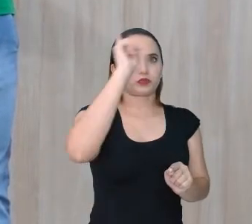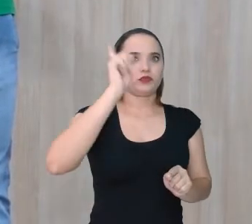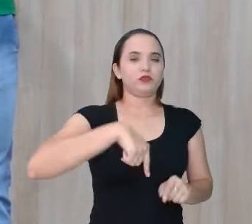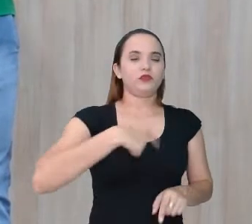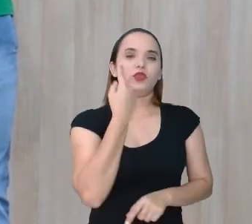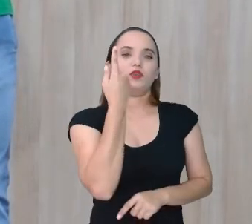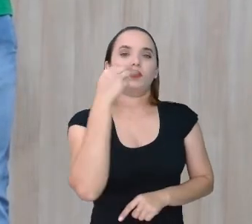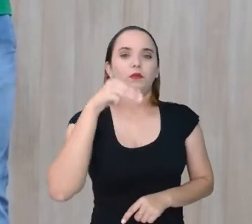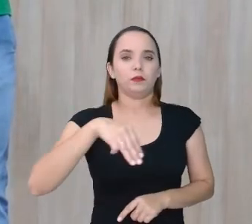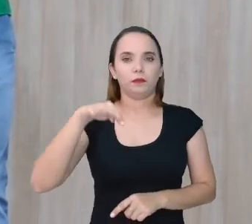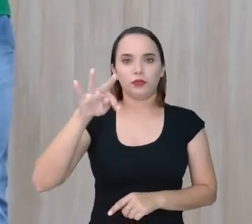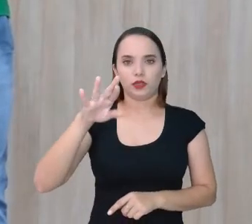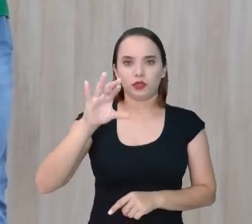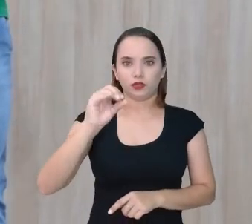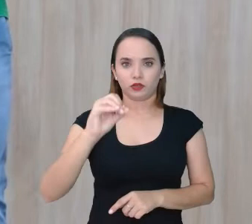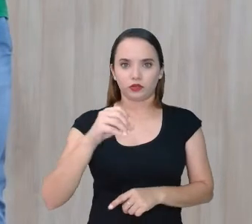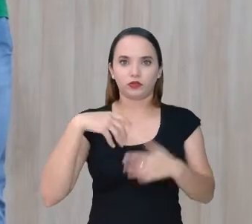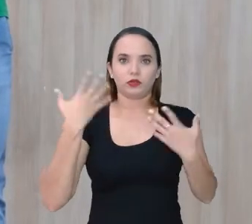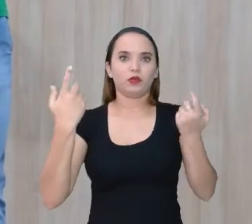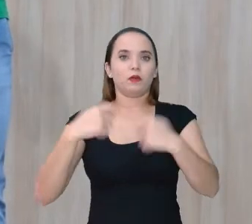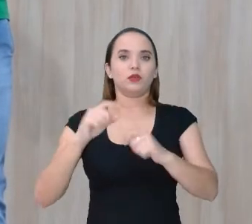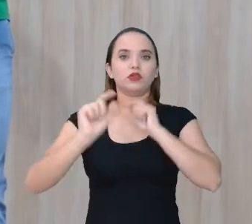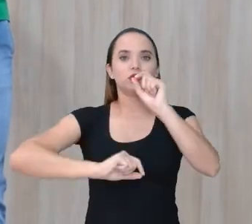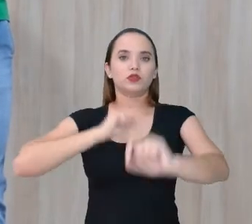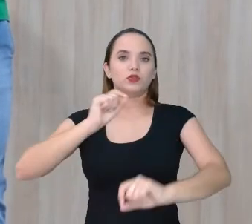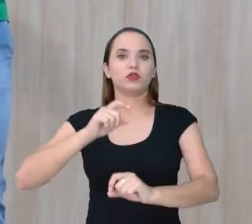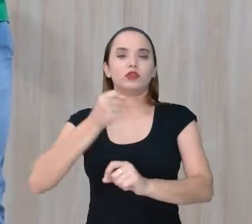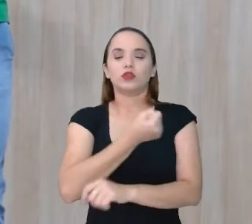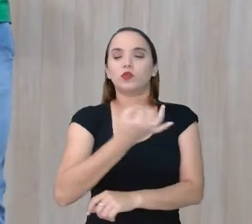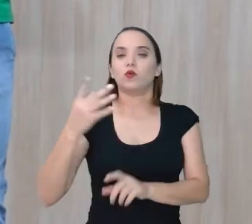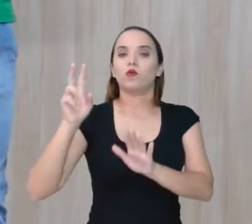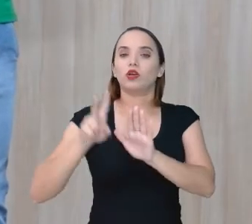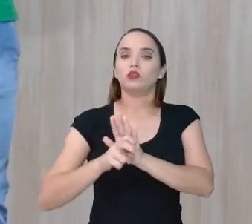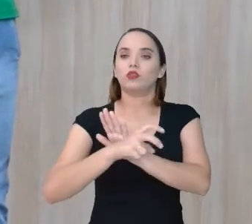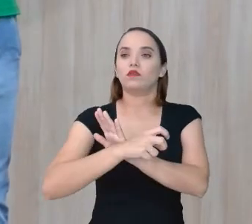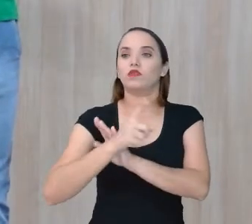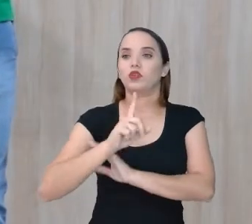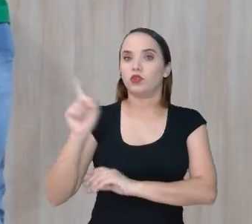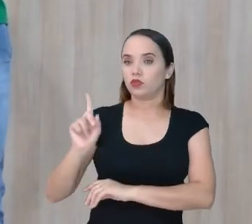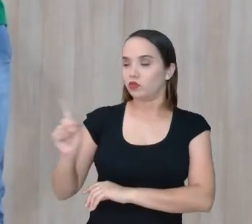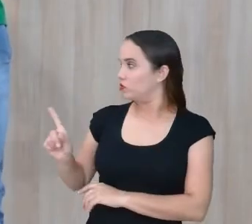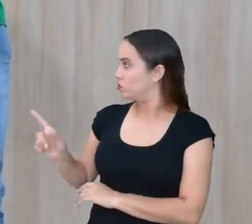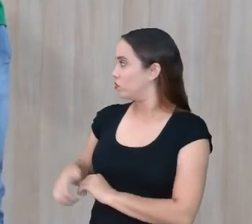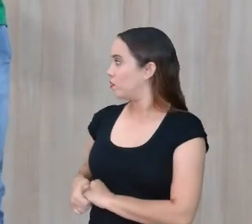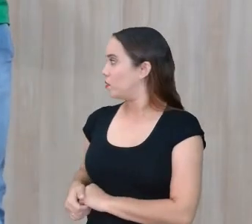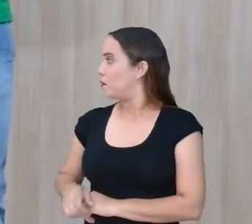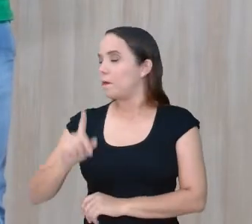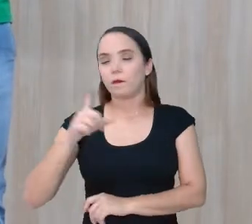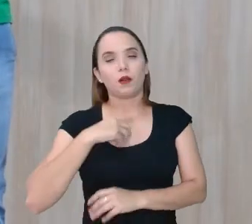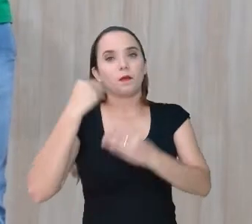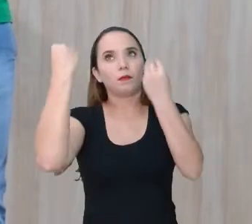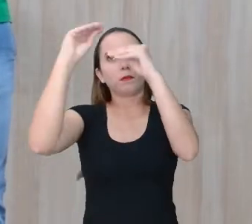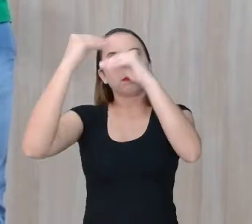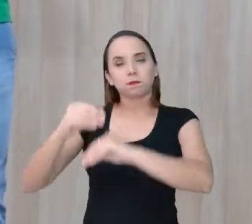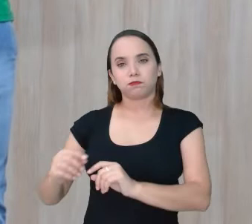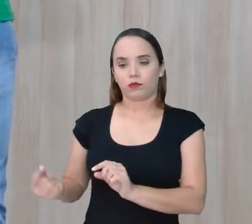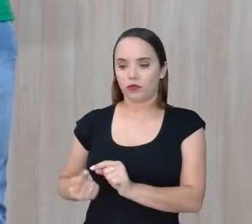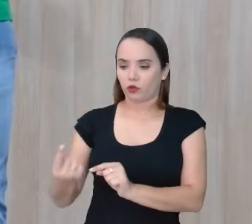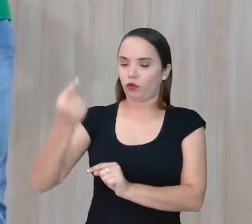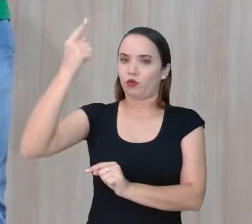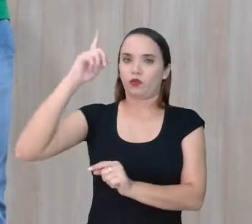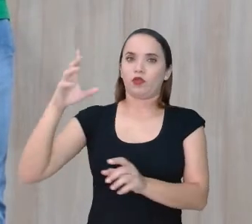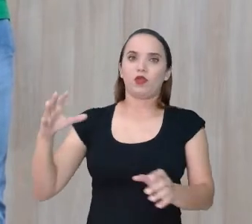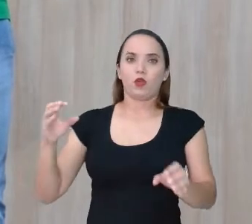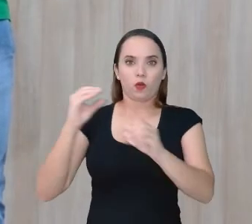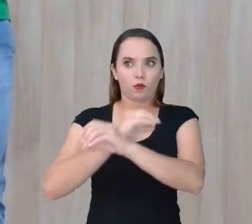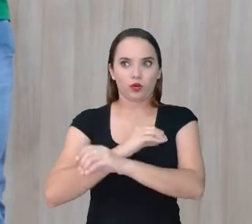metro. Então, eu preciso aí de quantos vírusinhos desse, um em cima do outro, para completar aí 1